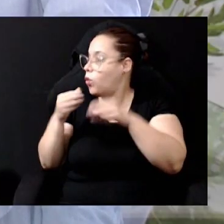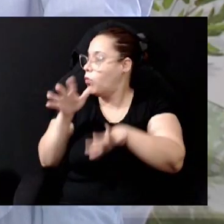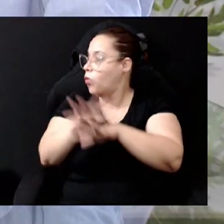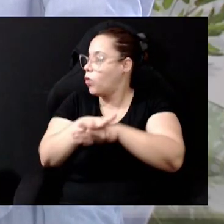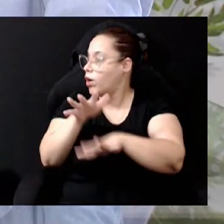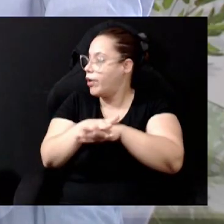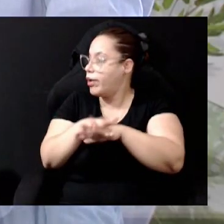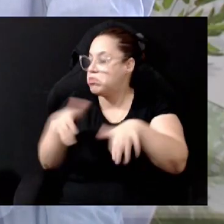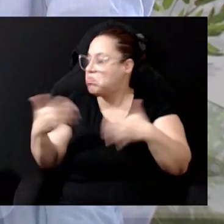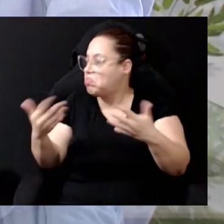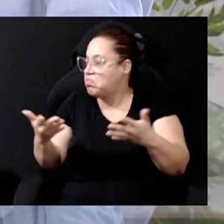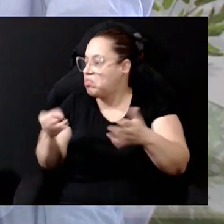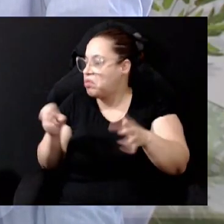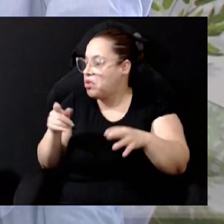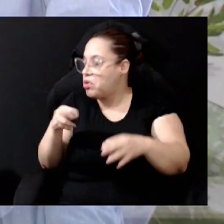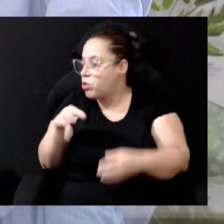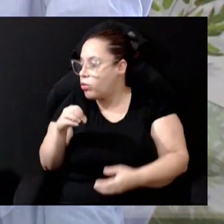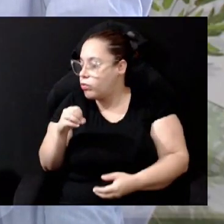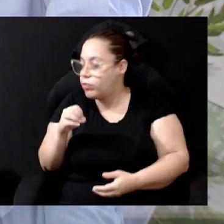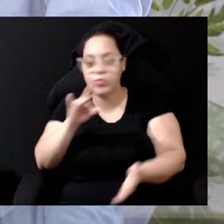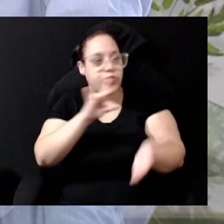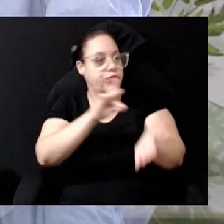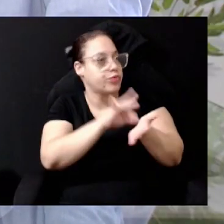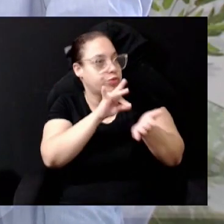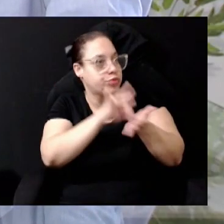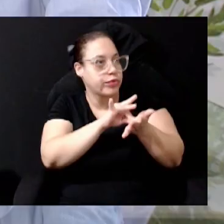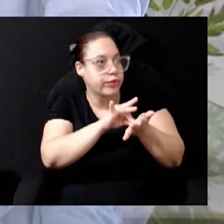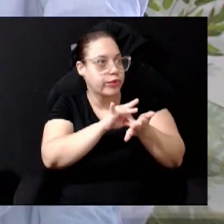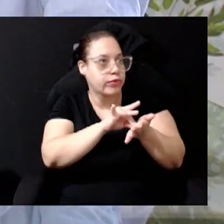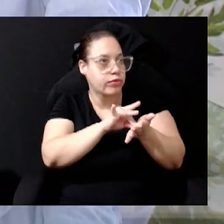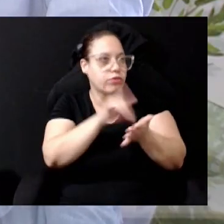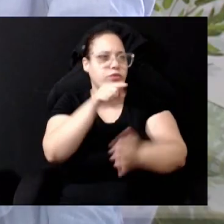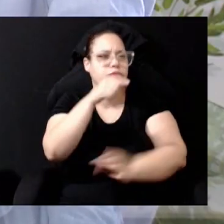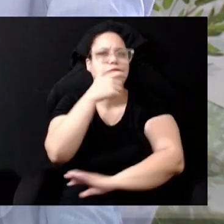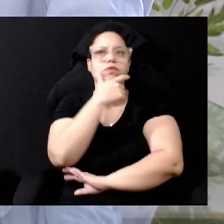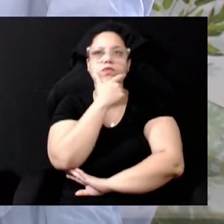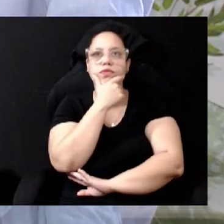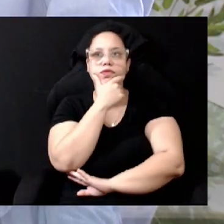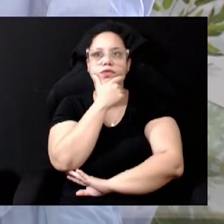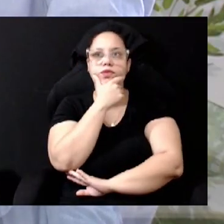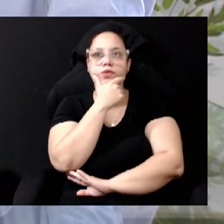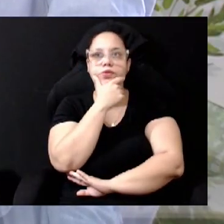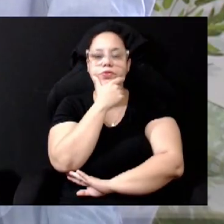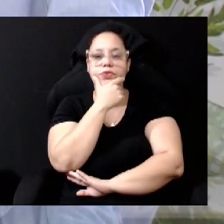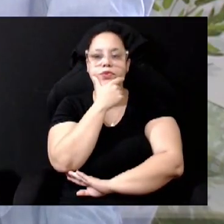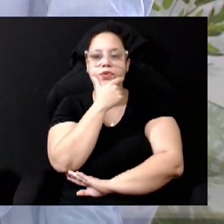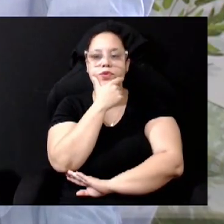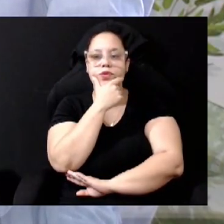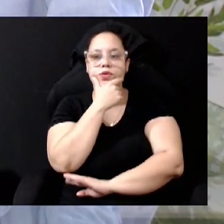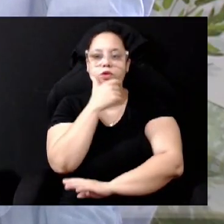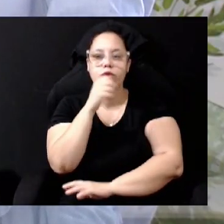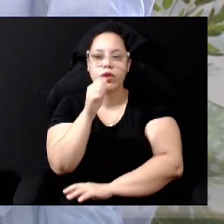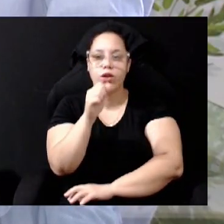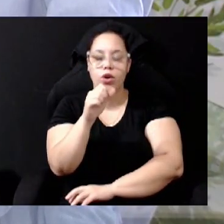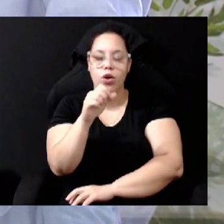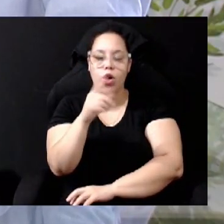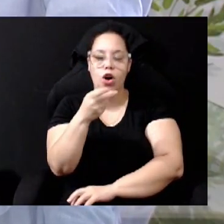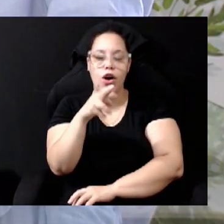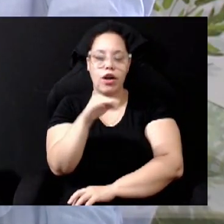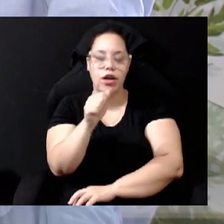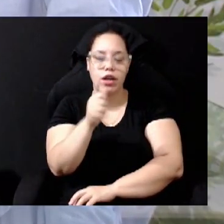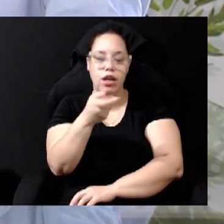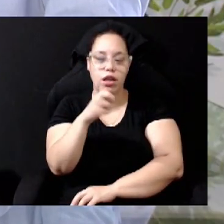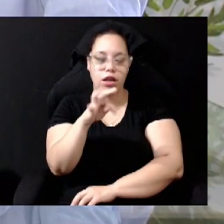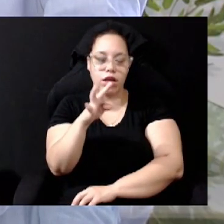os descontos? Na verdade, você assim, overtime, né, que é o hora extra, férias,